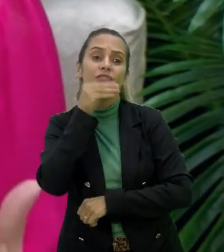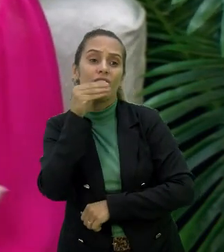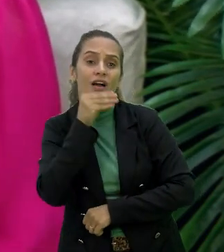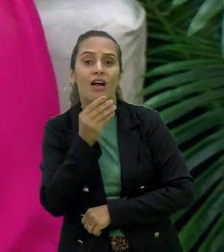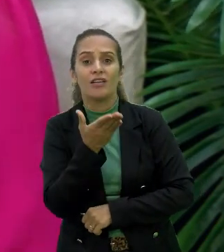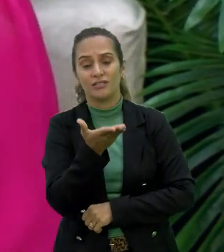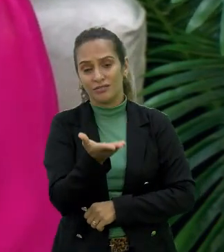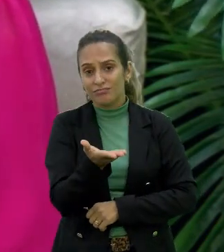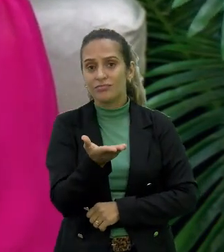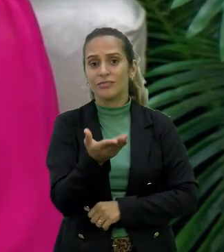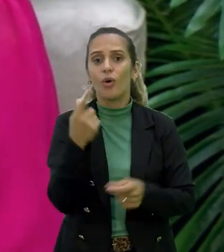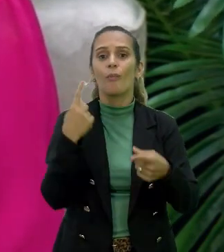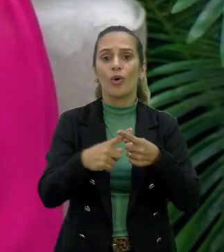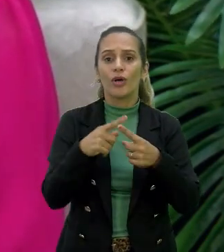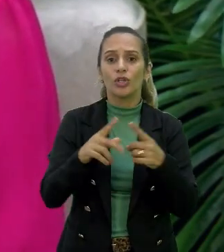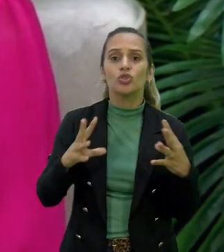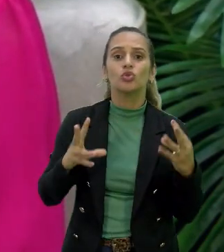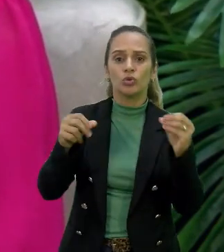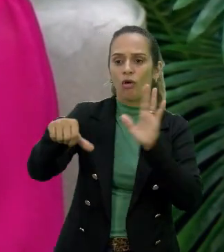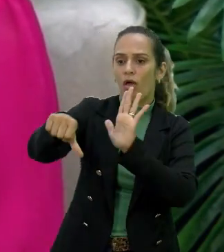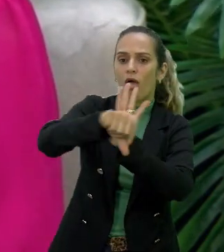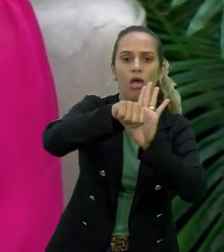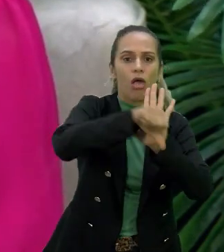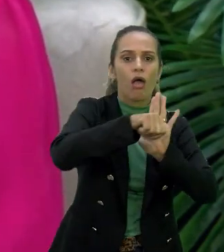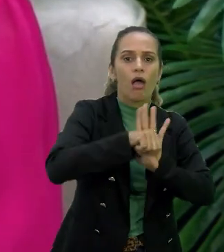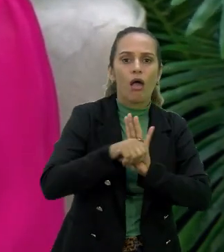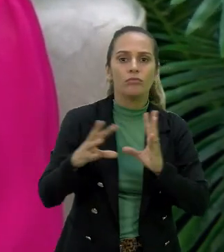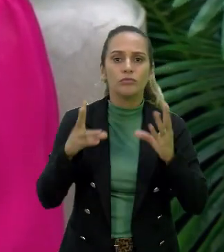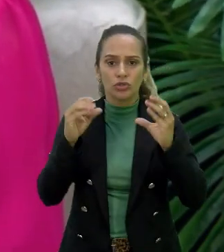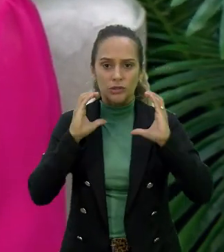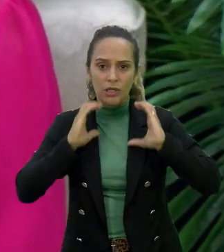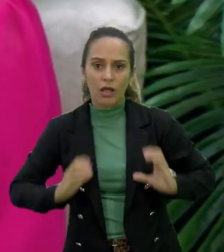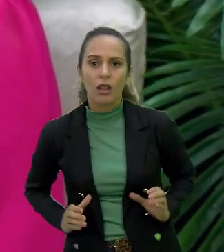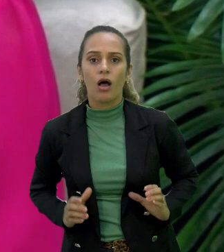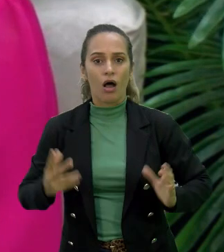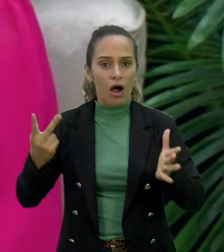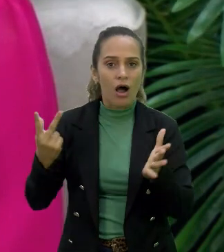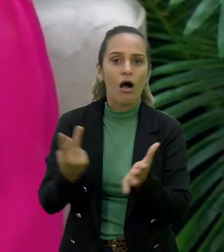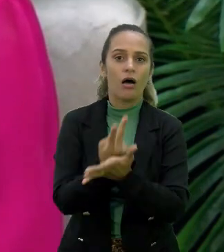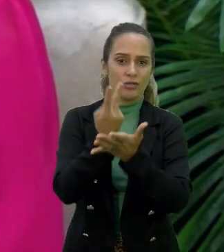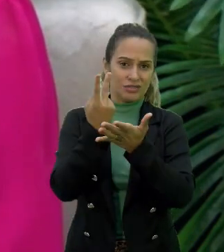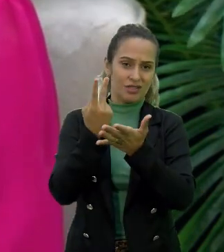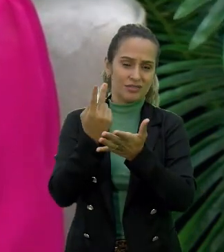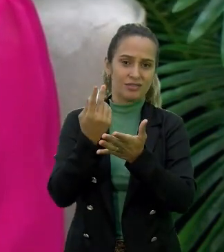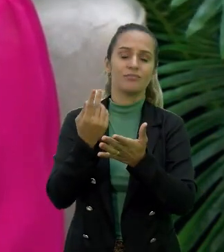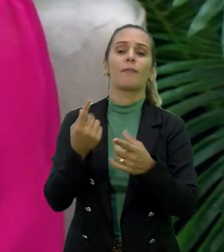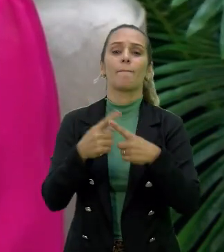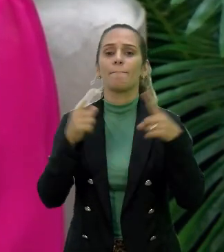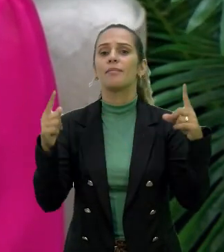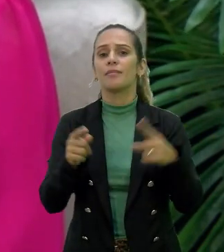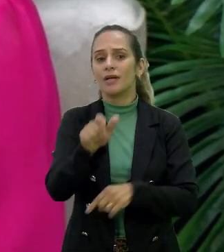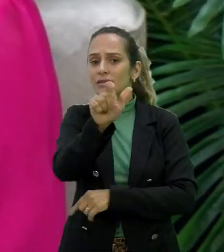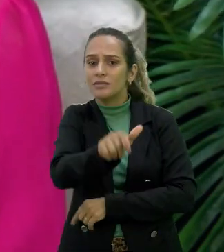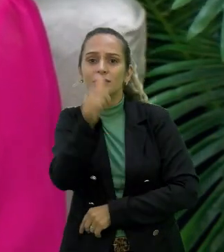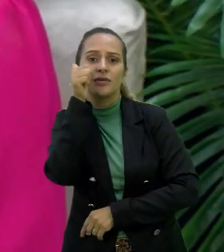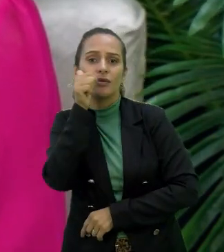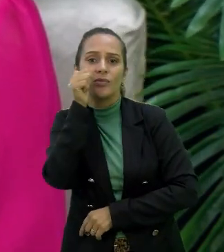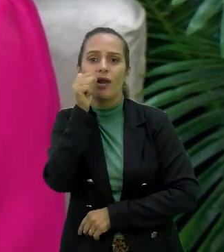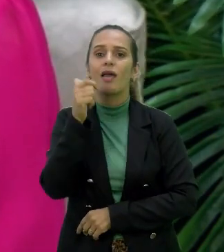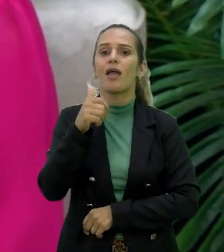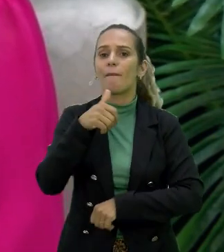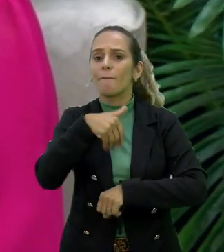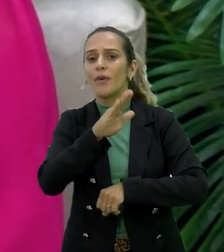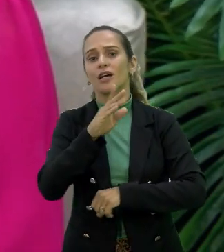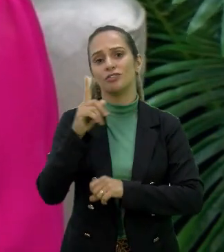dos crimes normais que todos nós né como cidadãos a gente acaba passando por isso a mulher ela tem